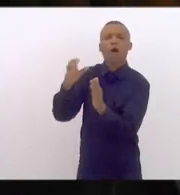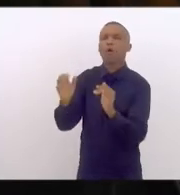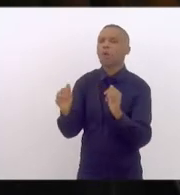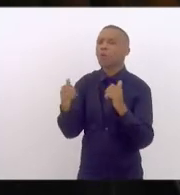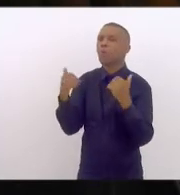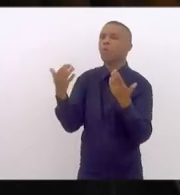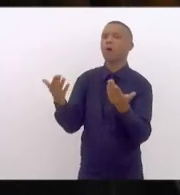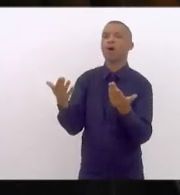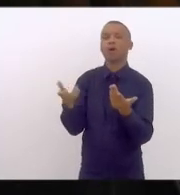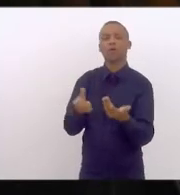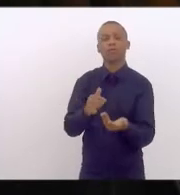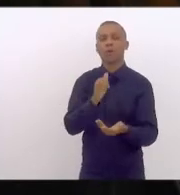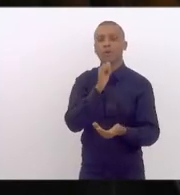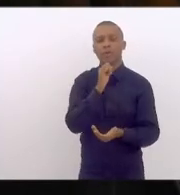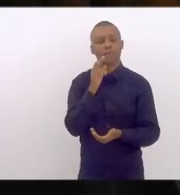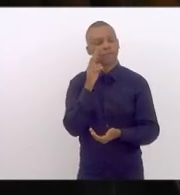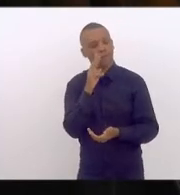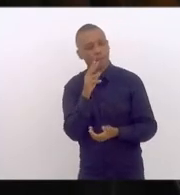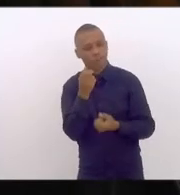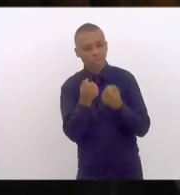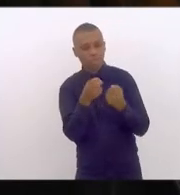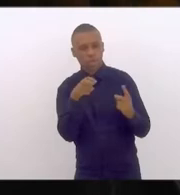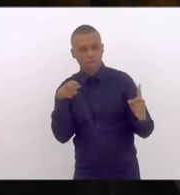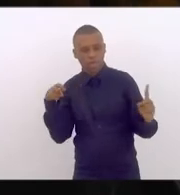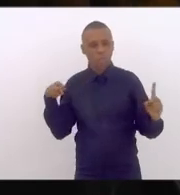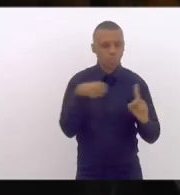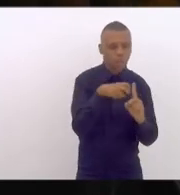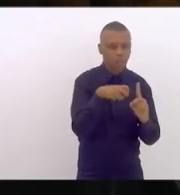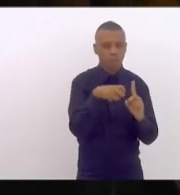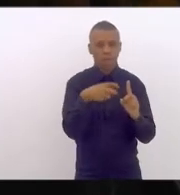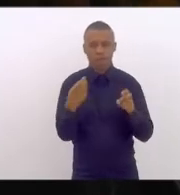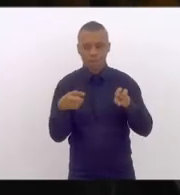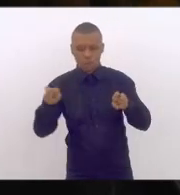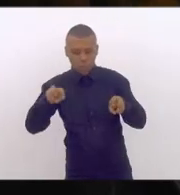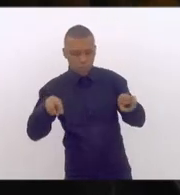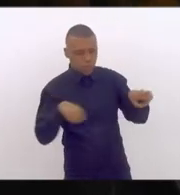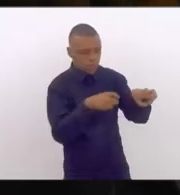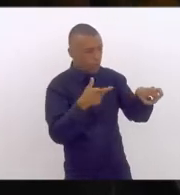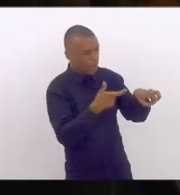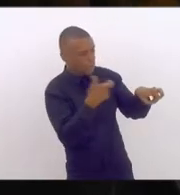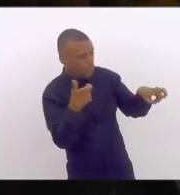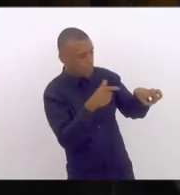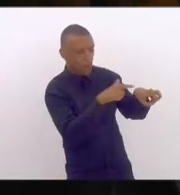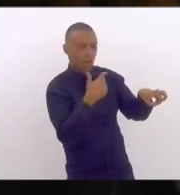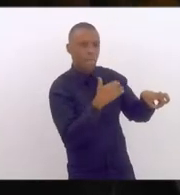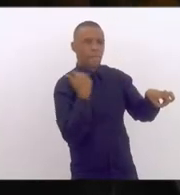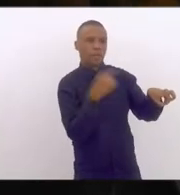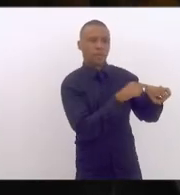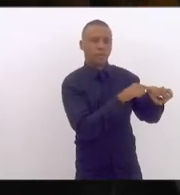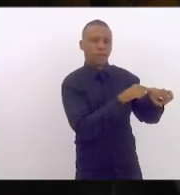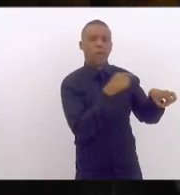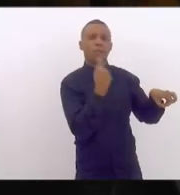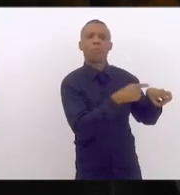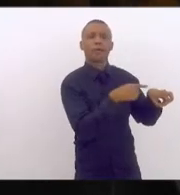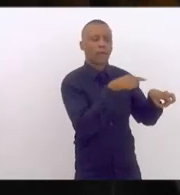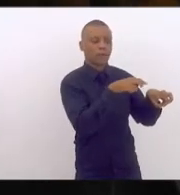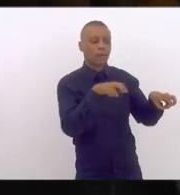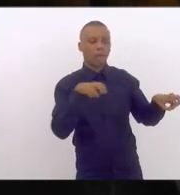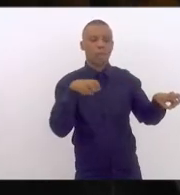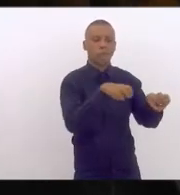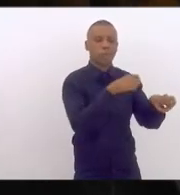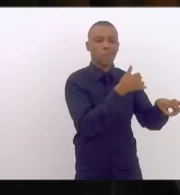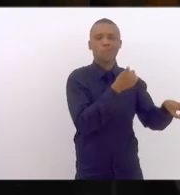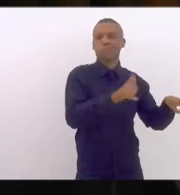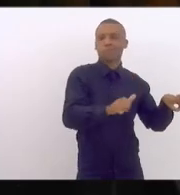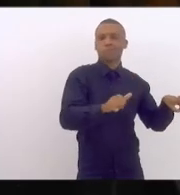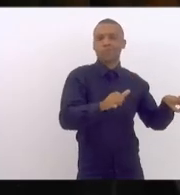é como um cara que você vê atropelar alguém você corre atrás e mete tiro nele e mata porque ele atropelou fez uma coisa errada mas você não pode praticar